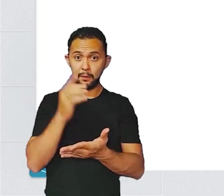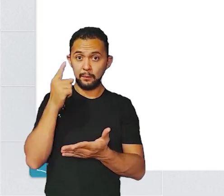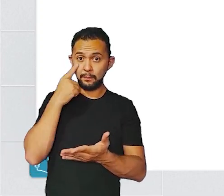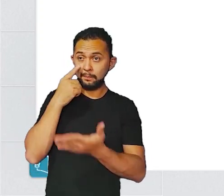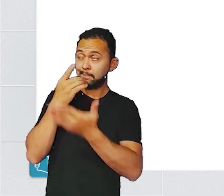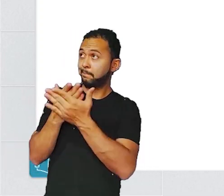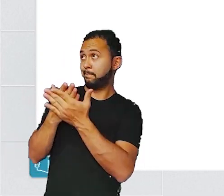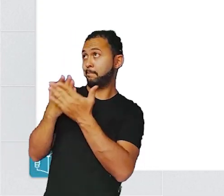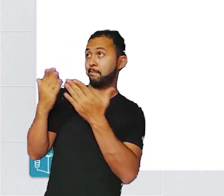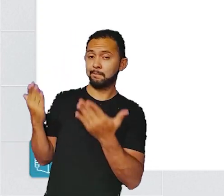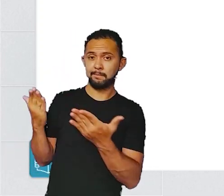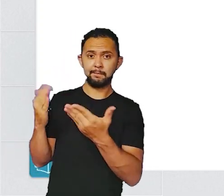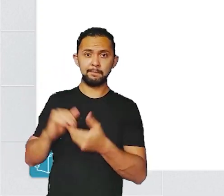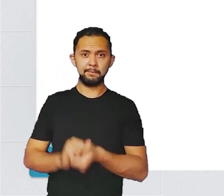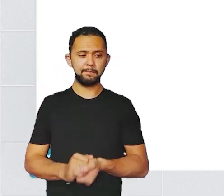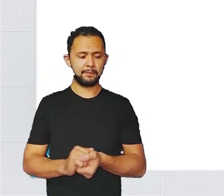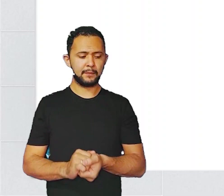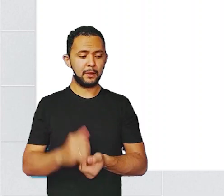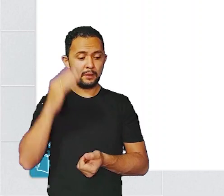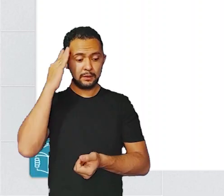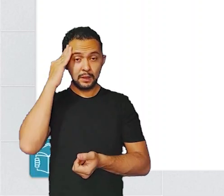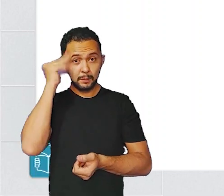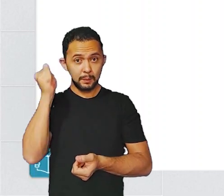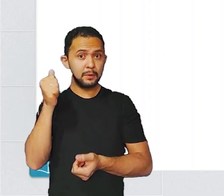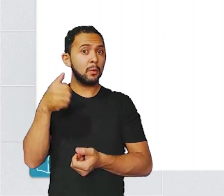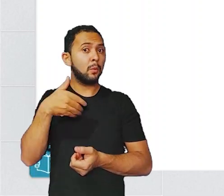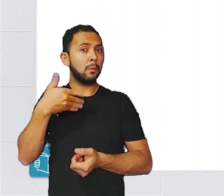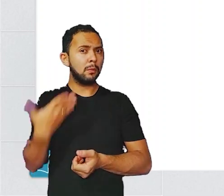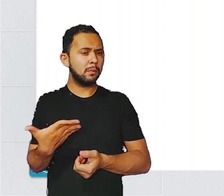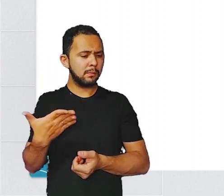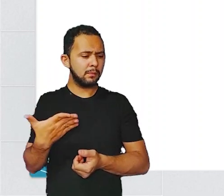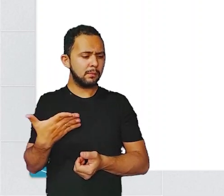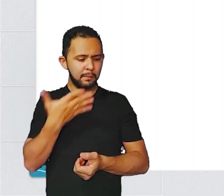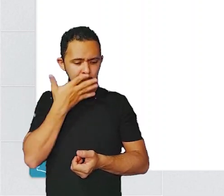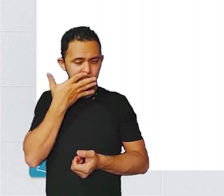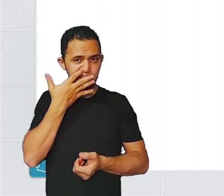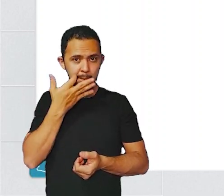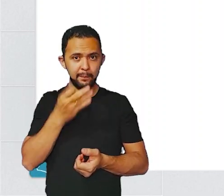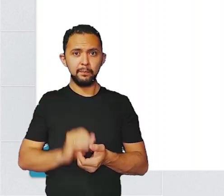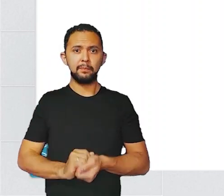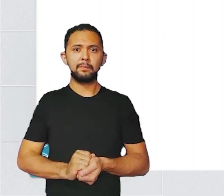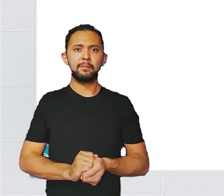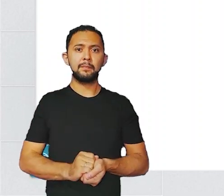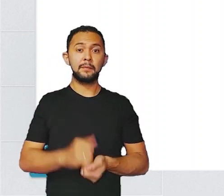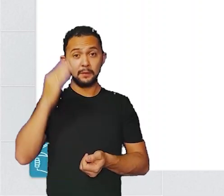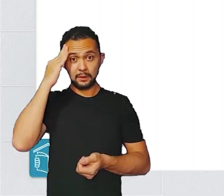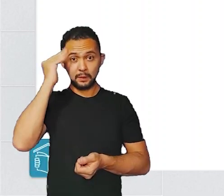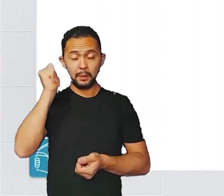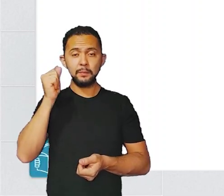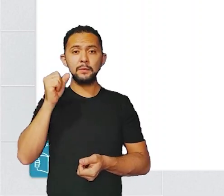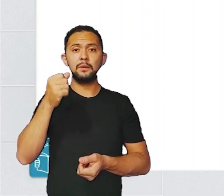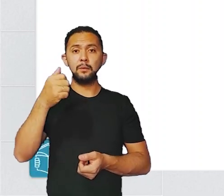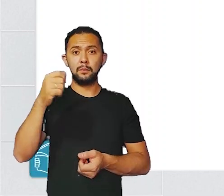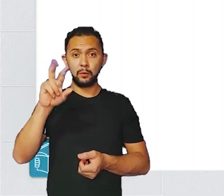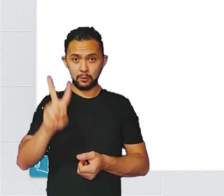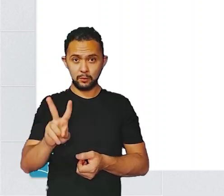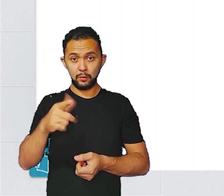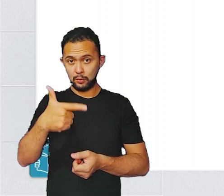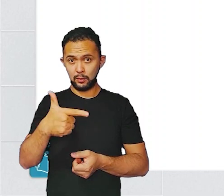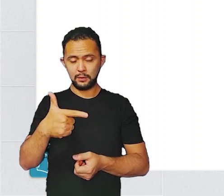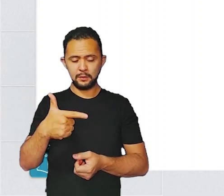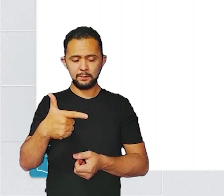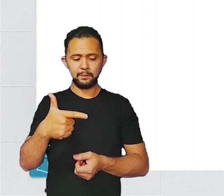nós já conhecemos o 2, opa, deixa eu melhorar isso aqui. Nós já conhecemos o 2,